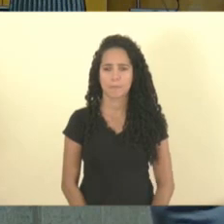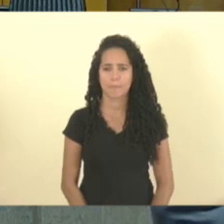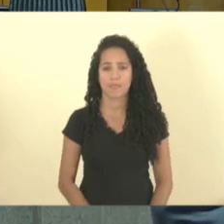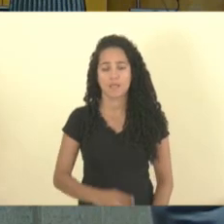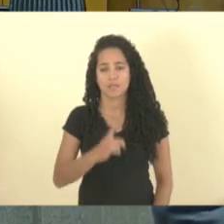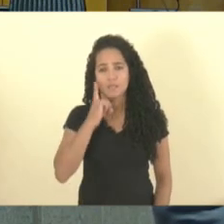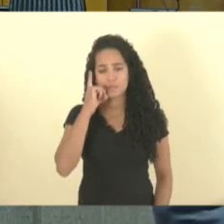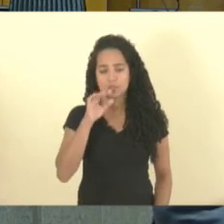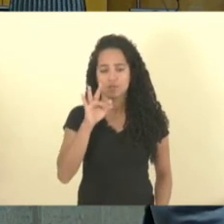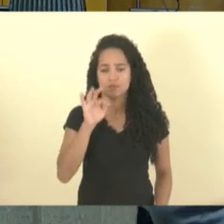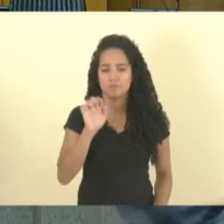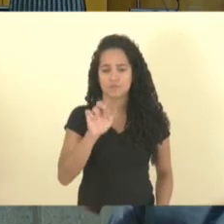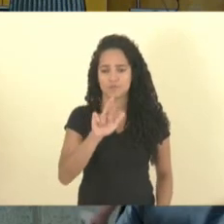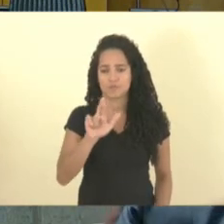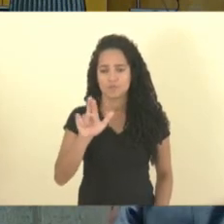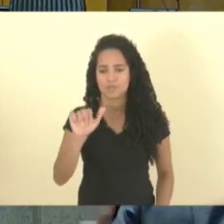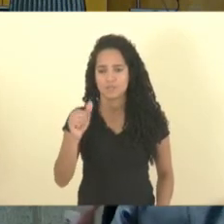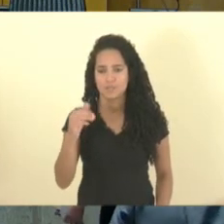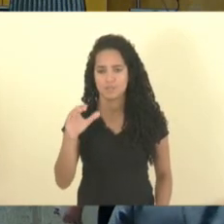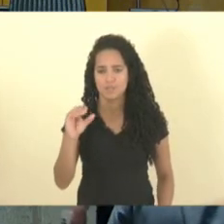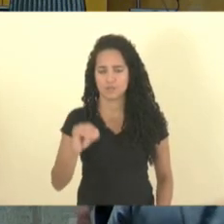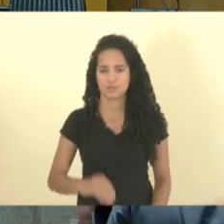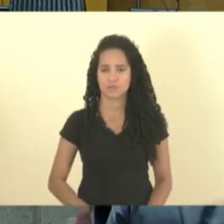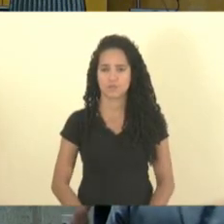Deputado Teodorico Ferraço.